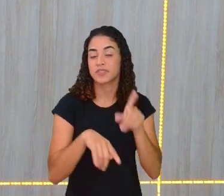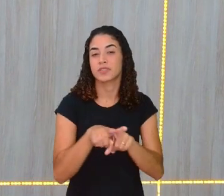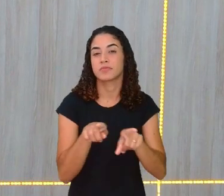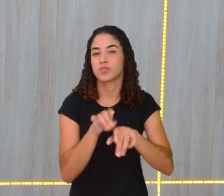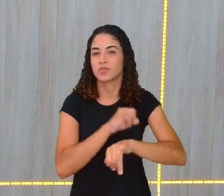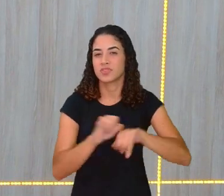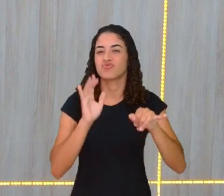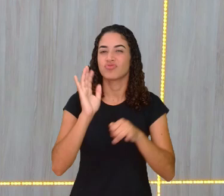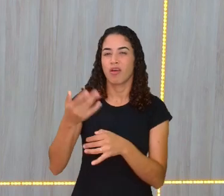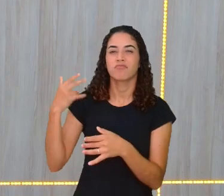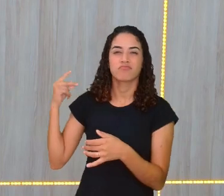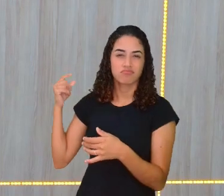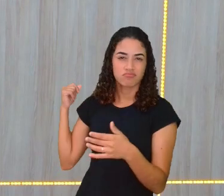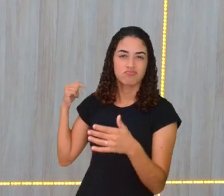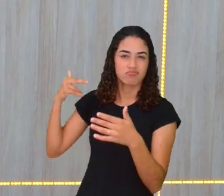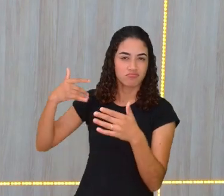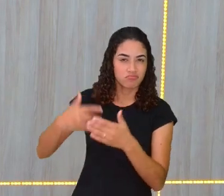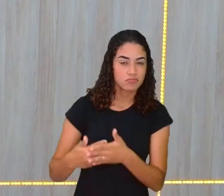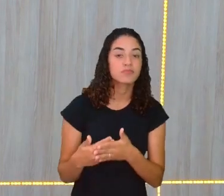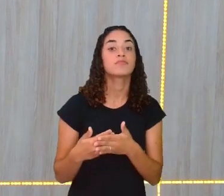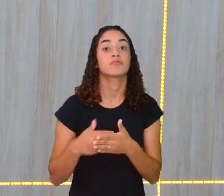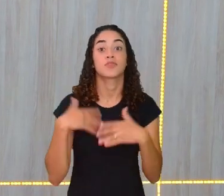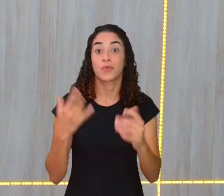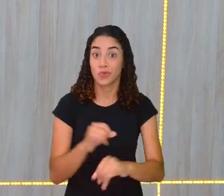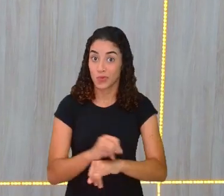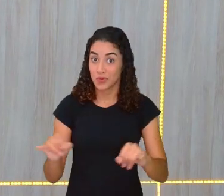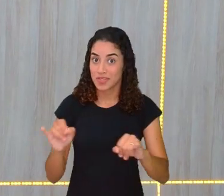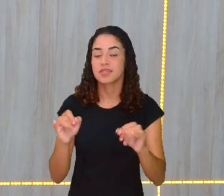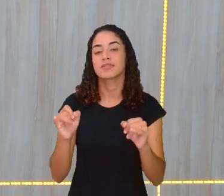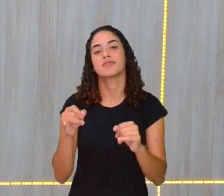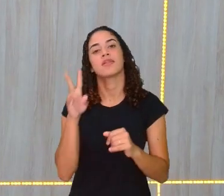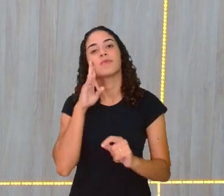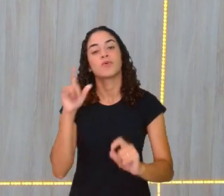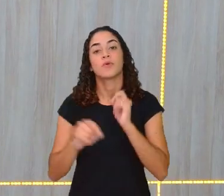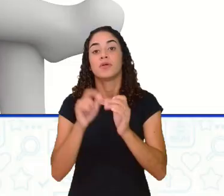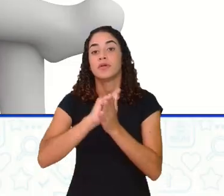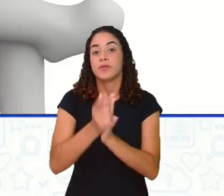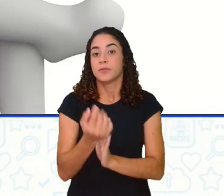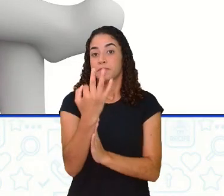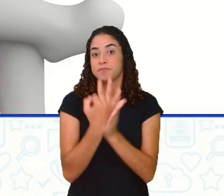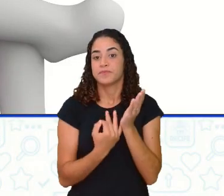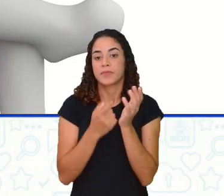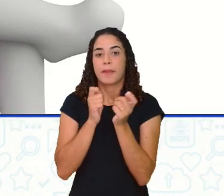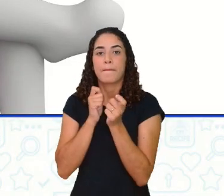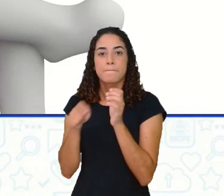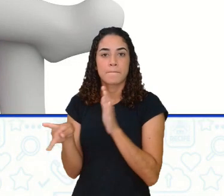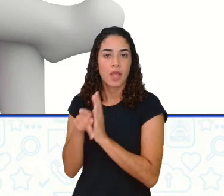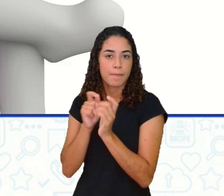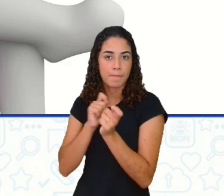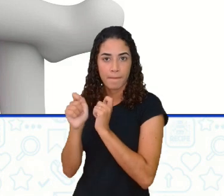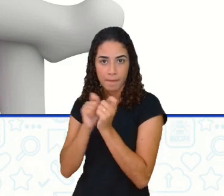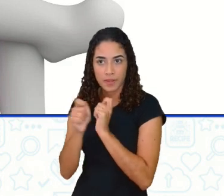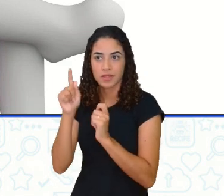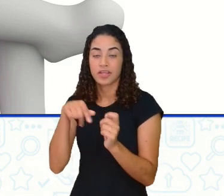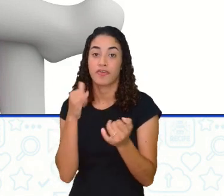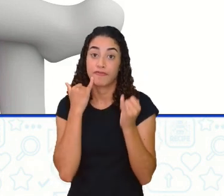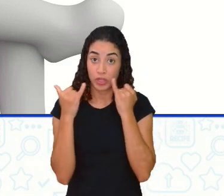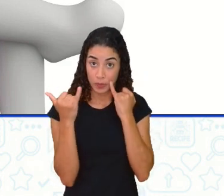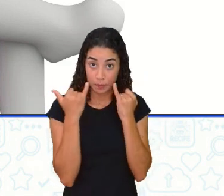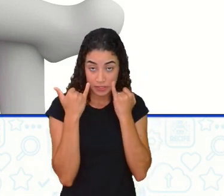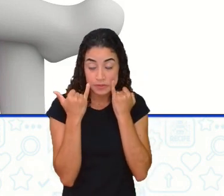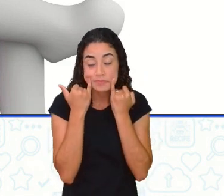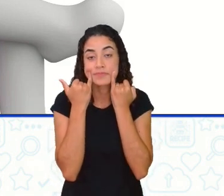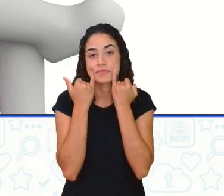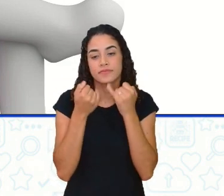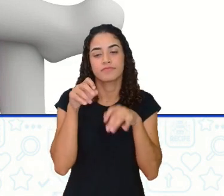há bastante tempo já. Então a notícia, relembrando, é um gênero textual jornalístico, né, informativo,